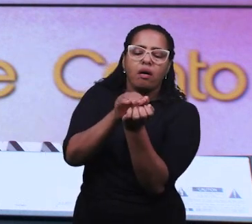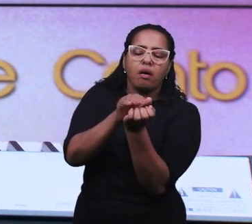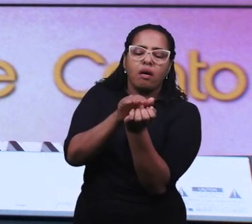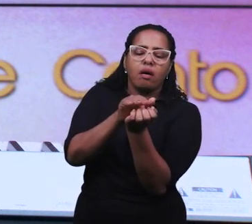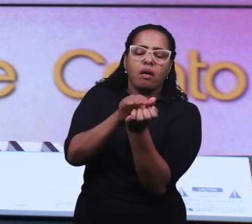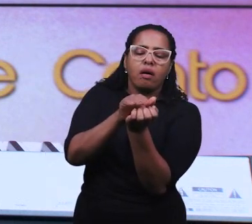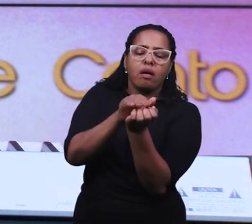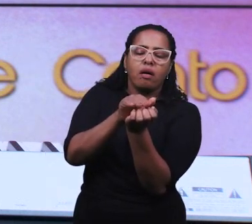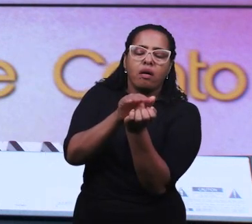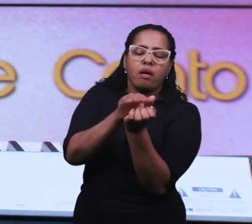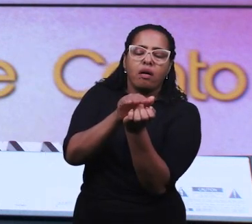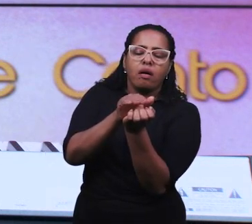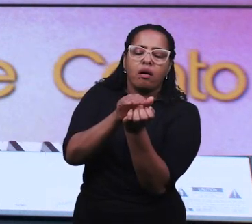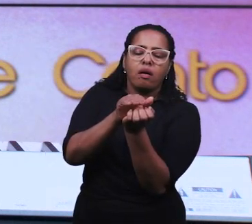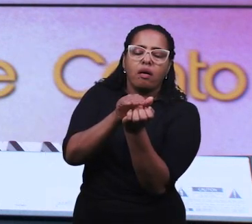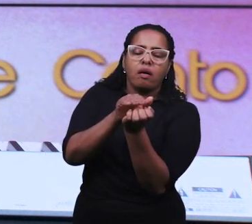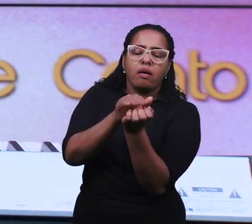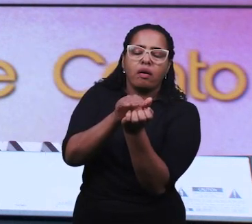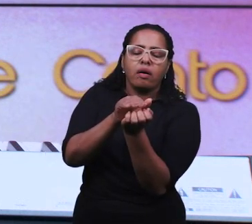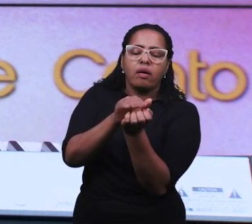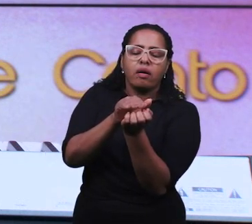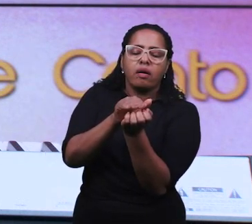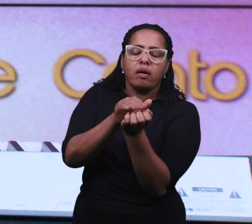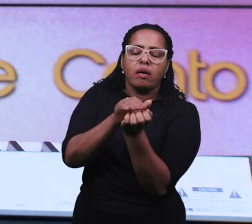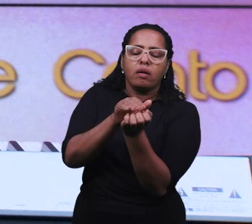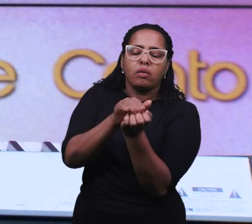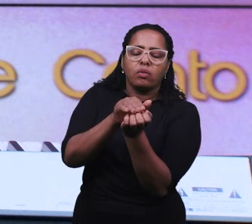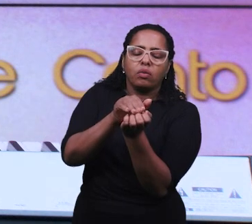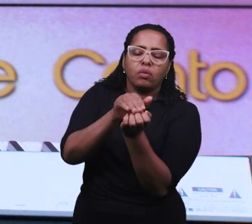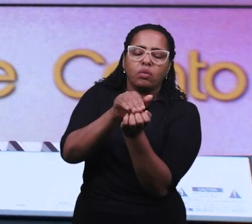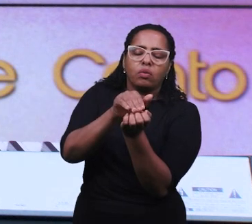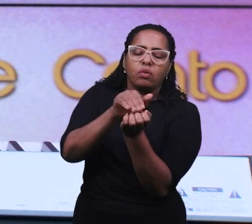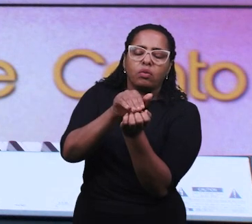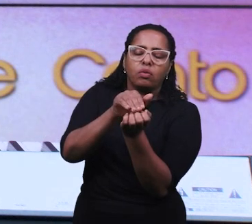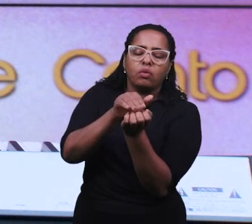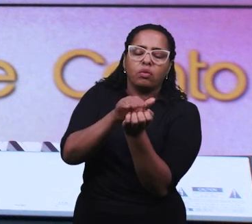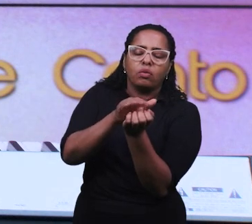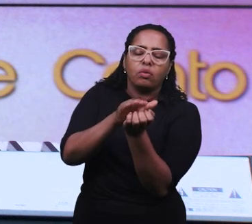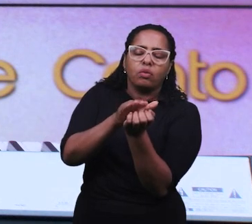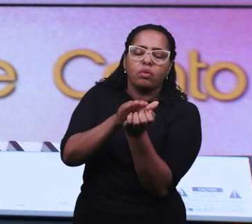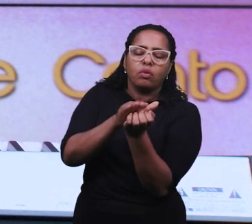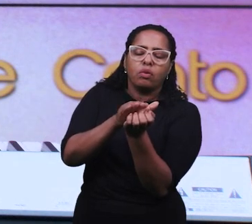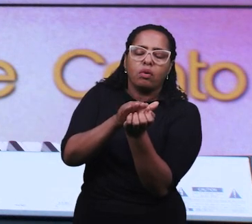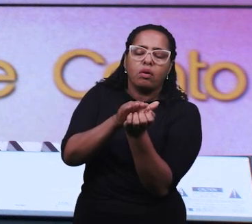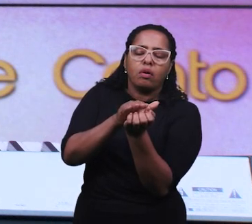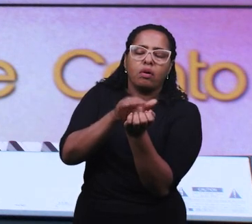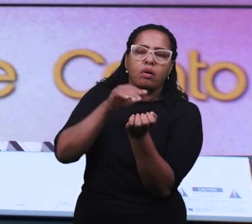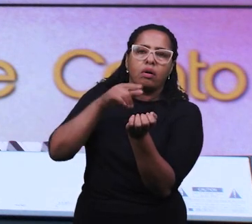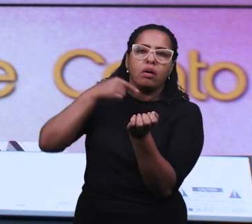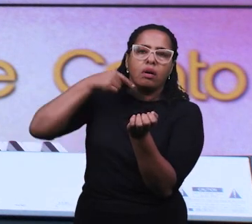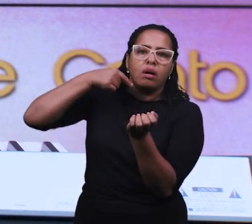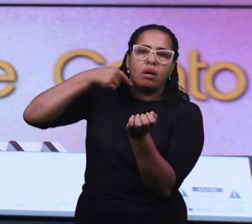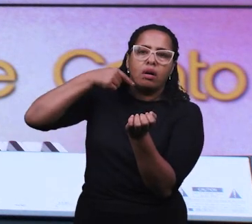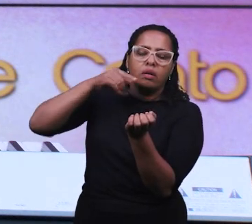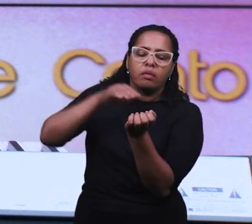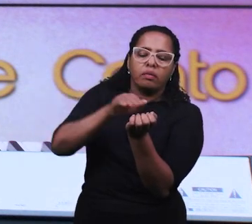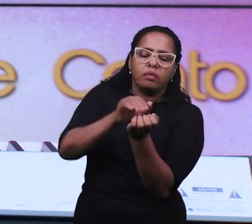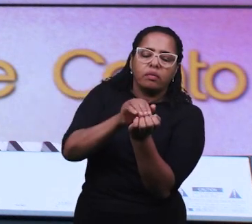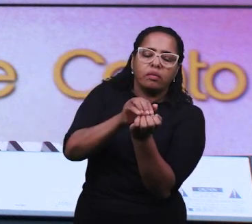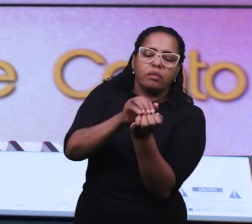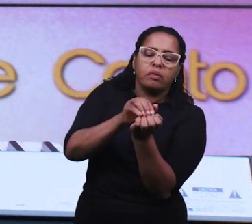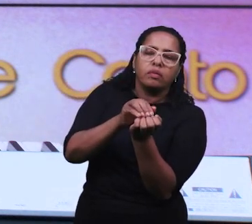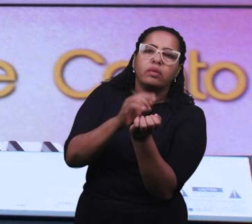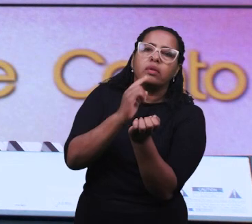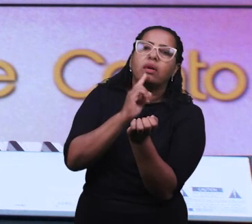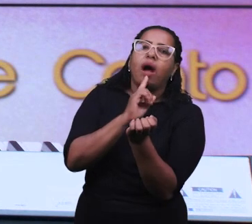tranquila, um pouquinho mais baixa. Eu tenho a mandíbula um pouco mais abaixada, um pouco mais aberta. Eu